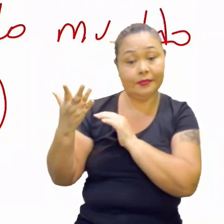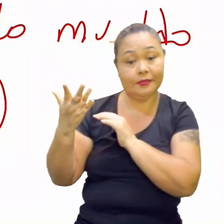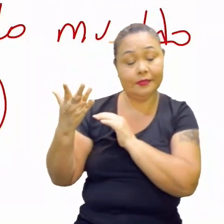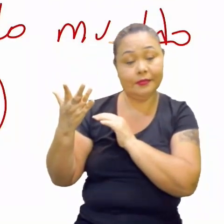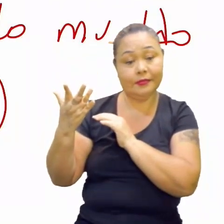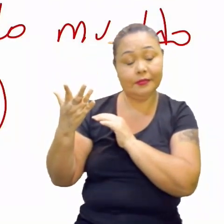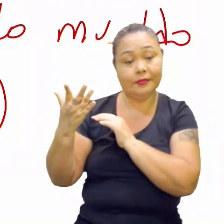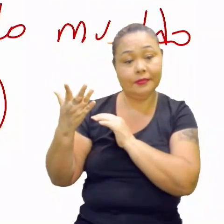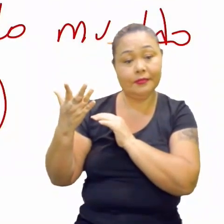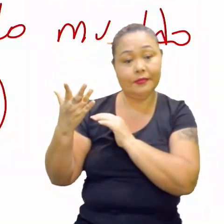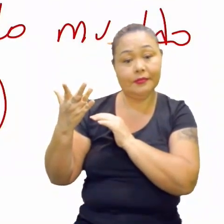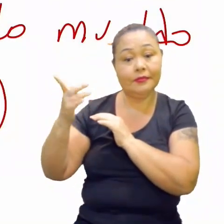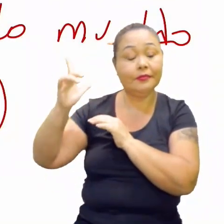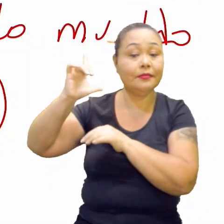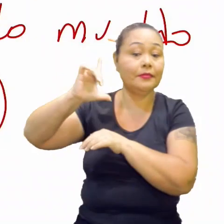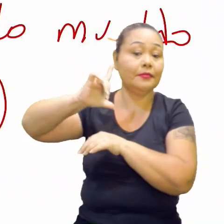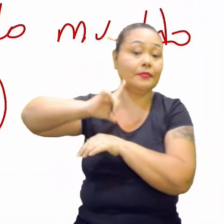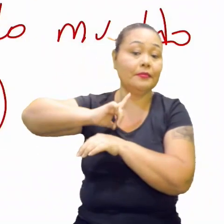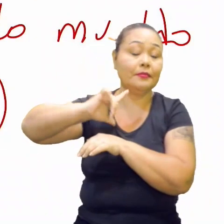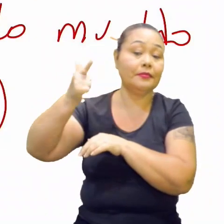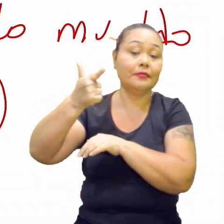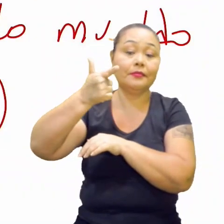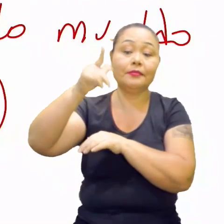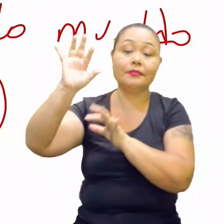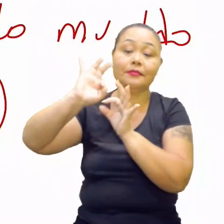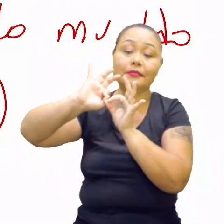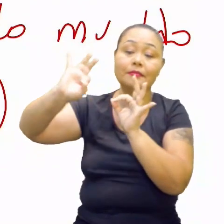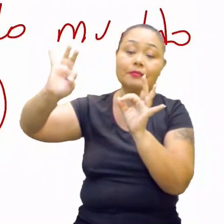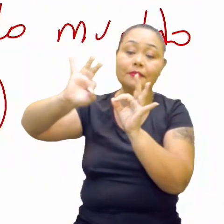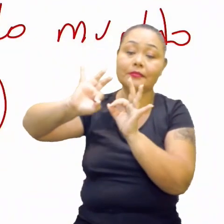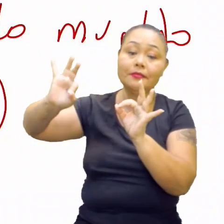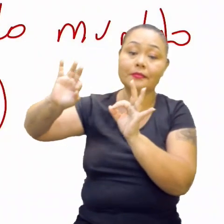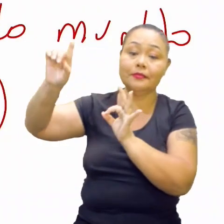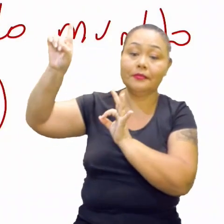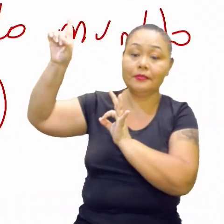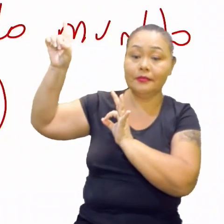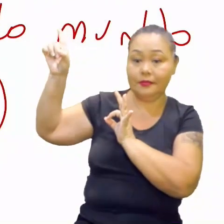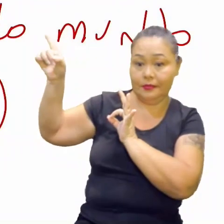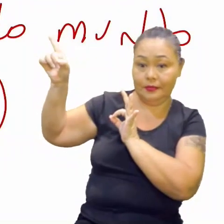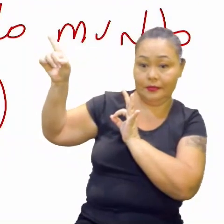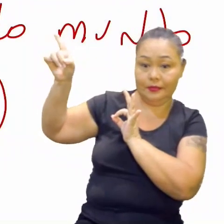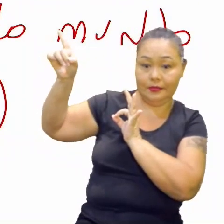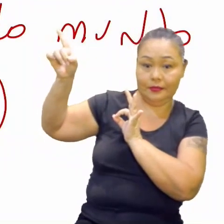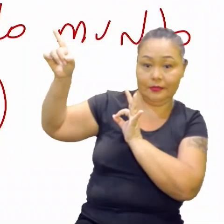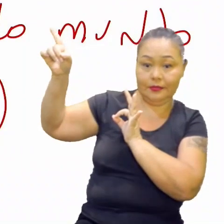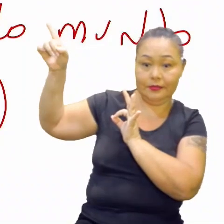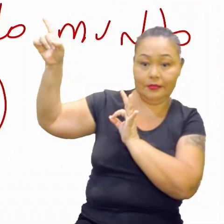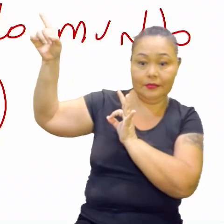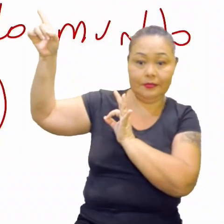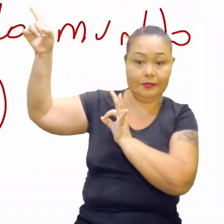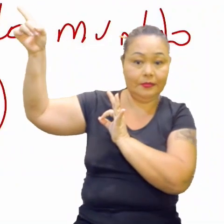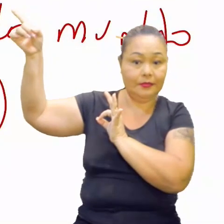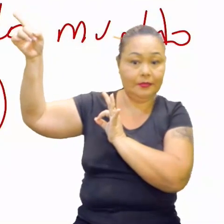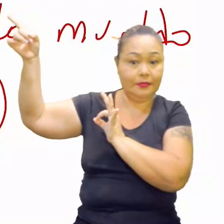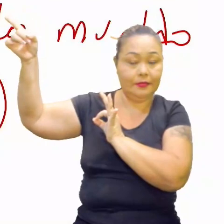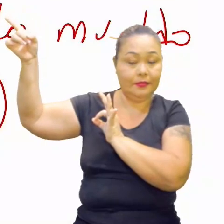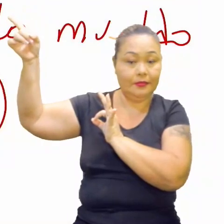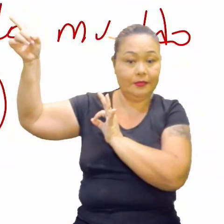eu tenho uma outra frase que está aqui do lado, onde eles escrevem